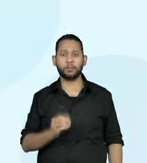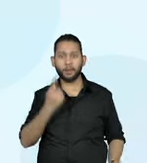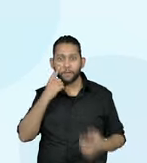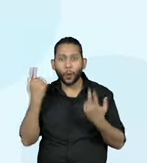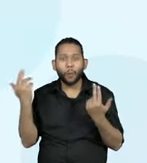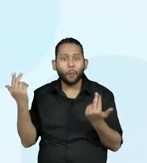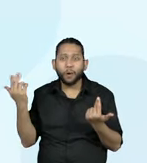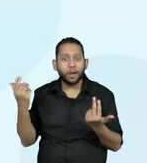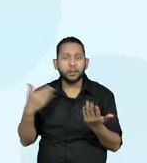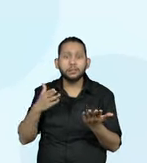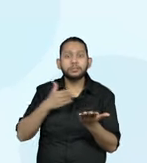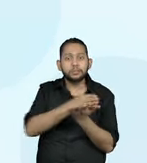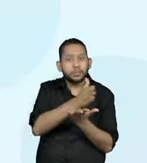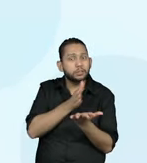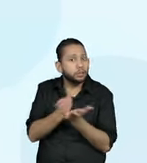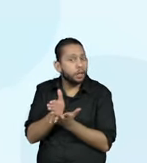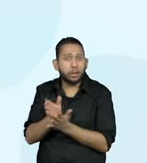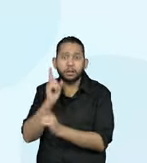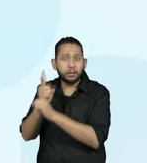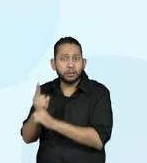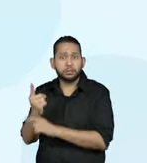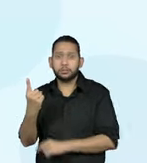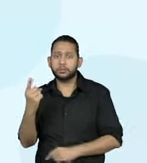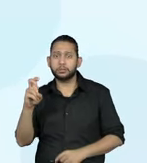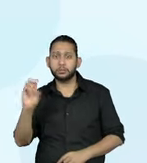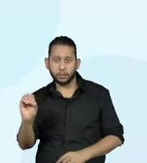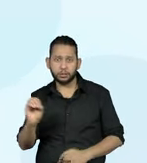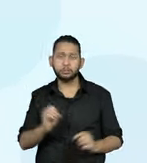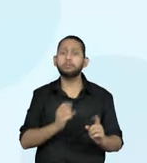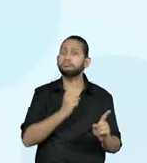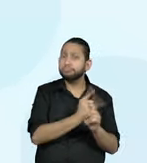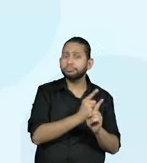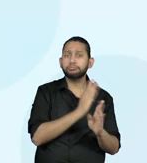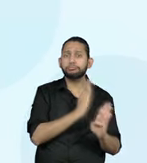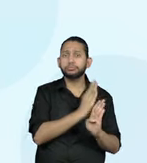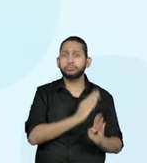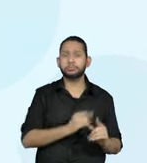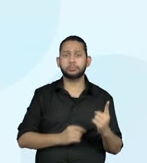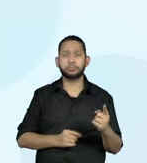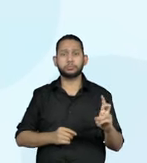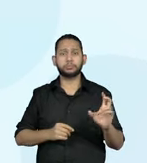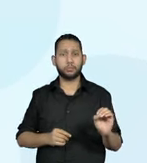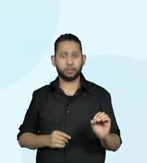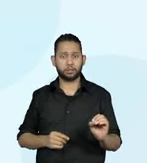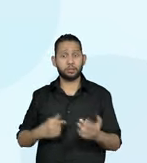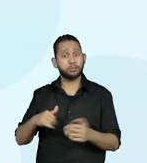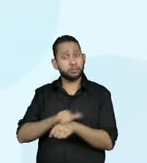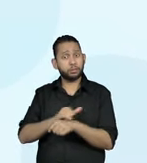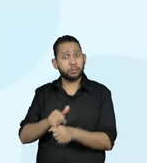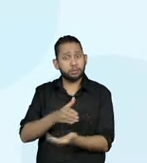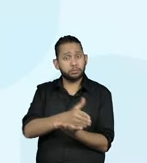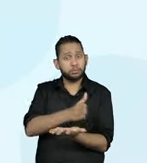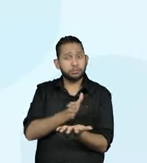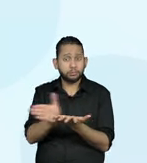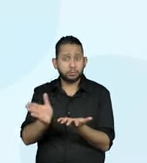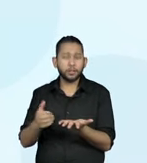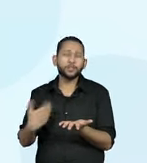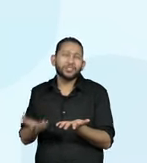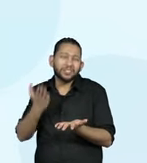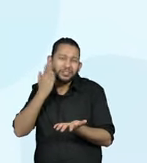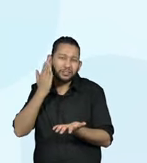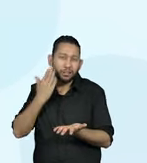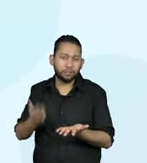150, certo? E aí, aqui, vocês perceberam que nós fizemos de duas maneiras diferentes. Nós já sabíamos